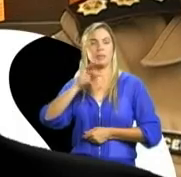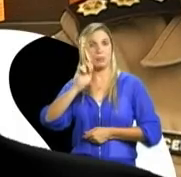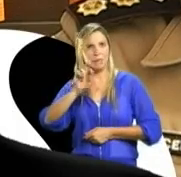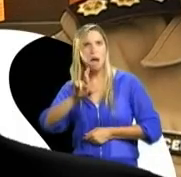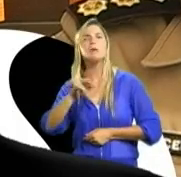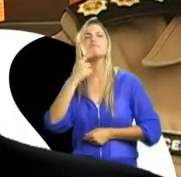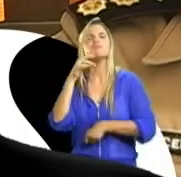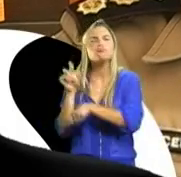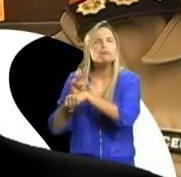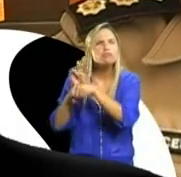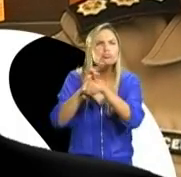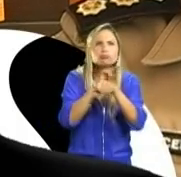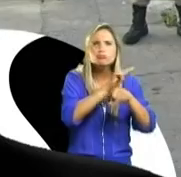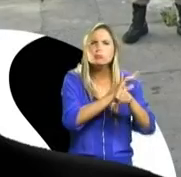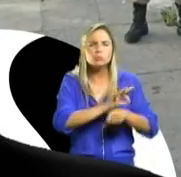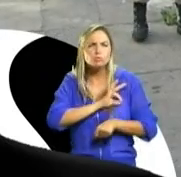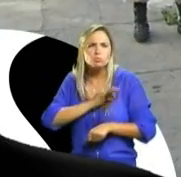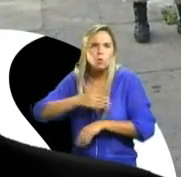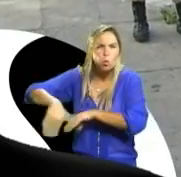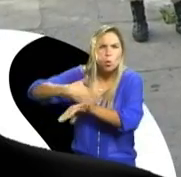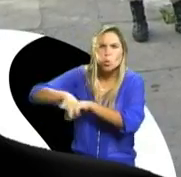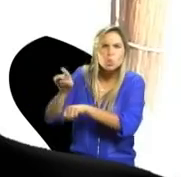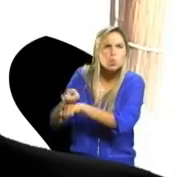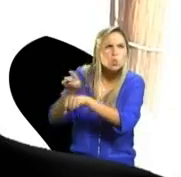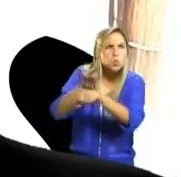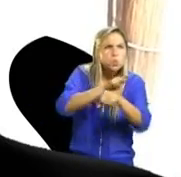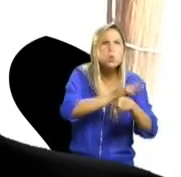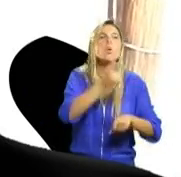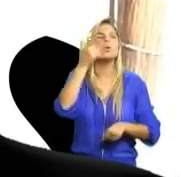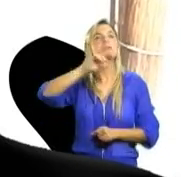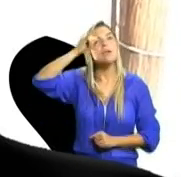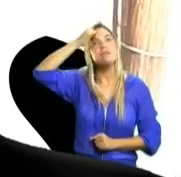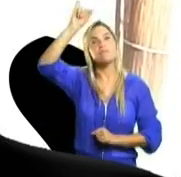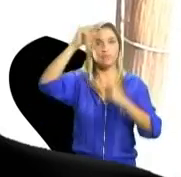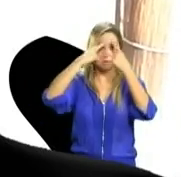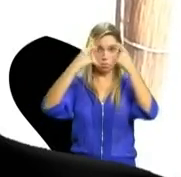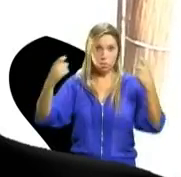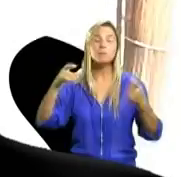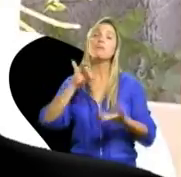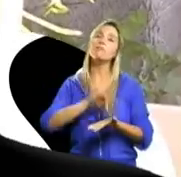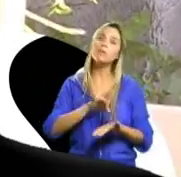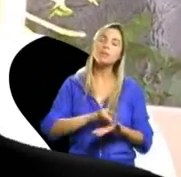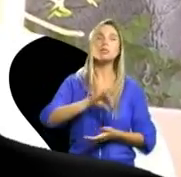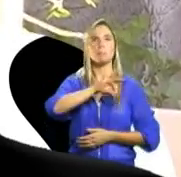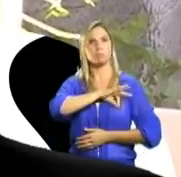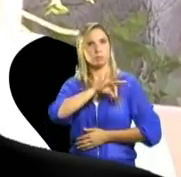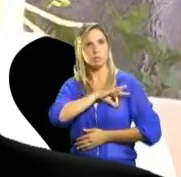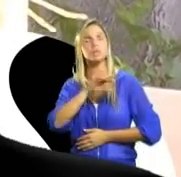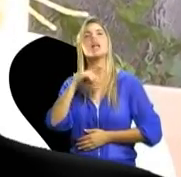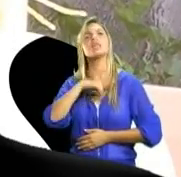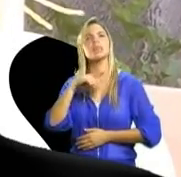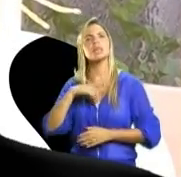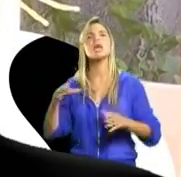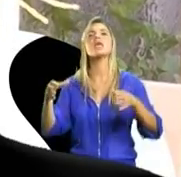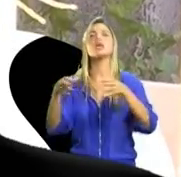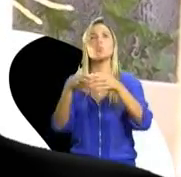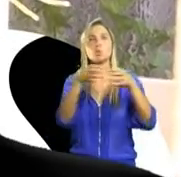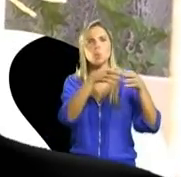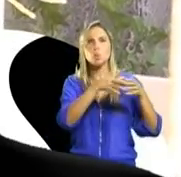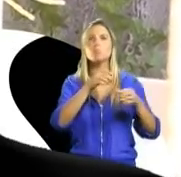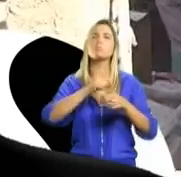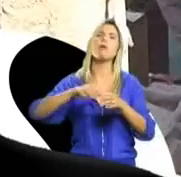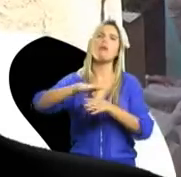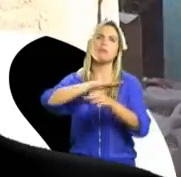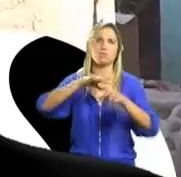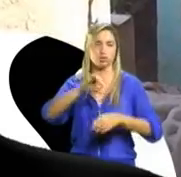intensifica o policiamento nas ruas, ela está prevenindo. A Polícia Militar tem uma equipe de atendimento comunitário em Divinópolis e